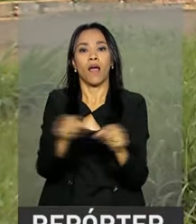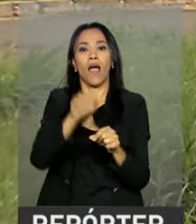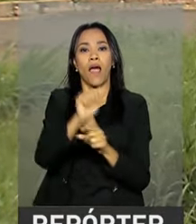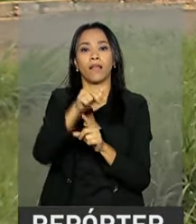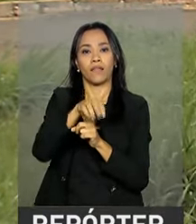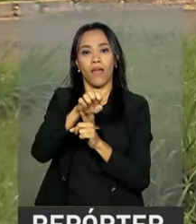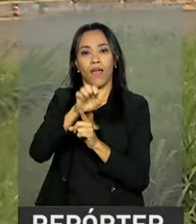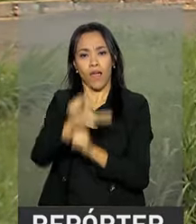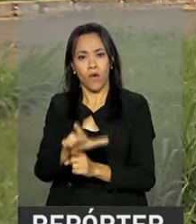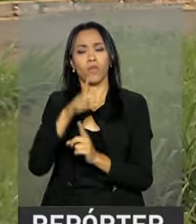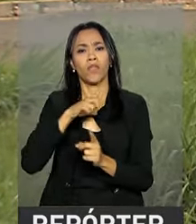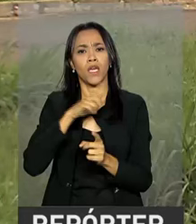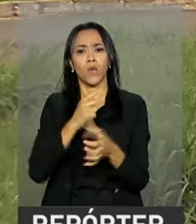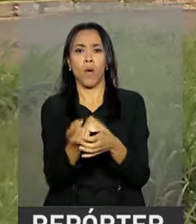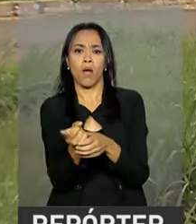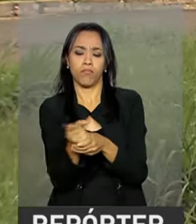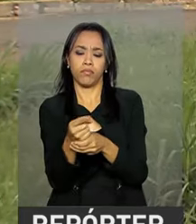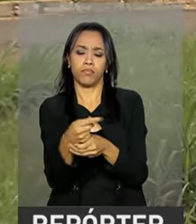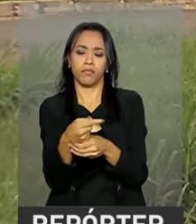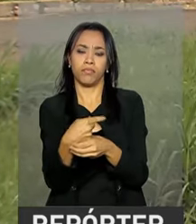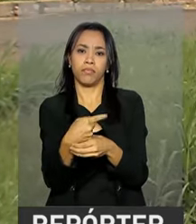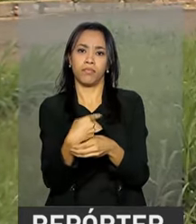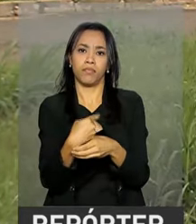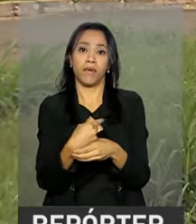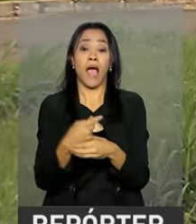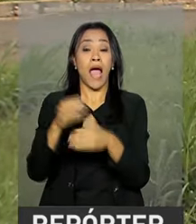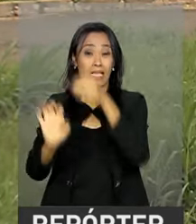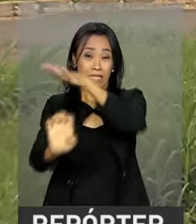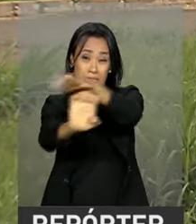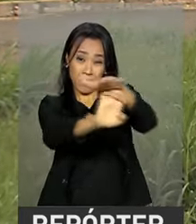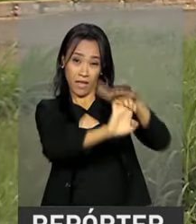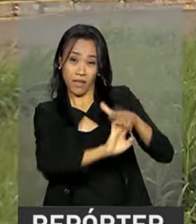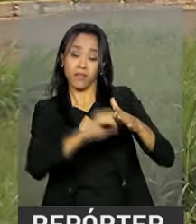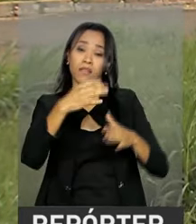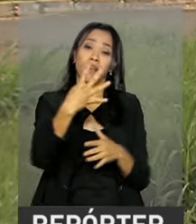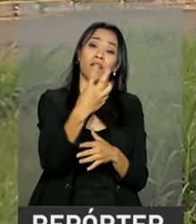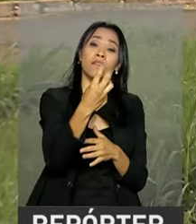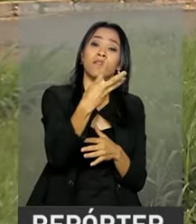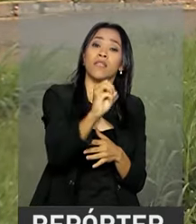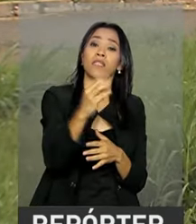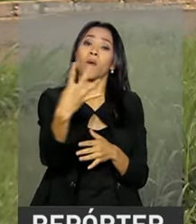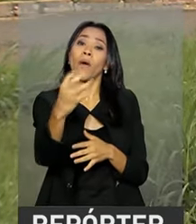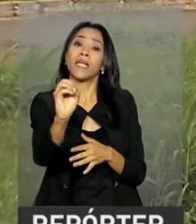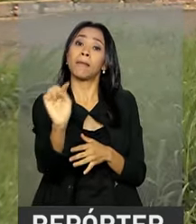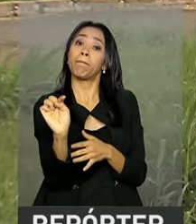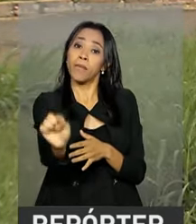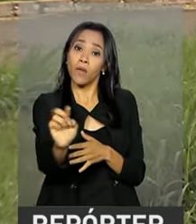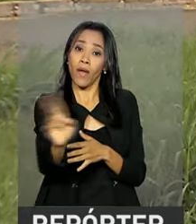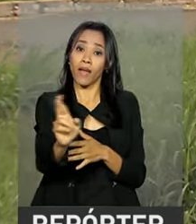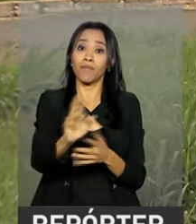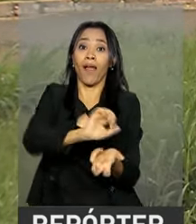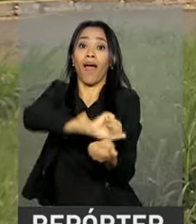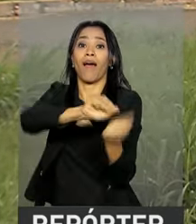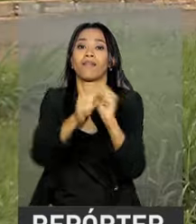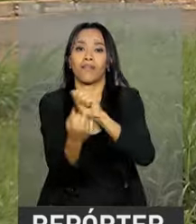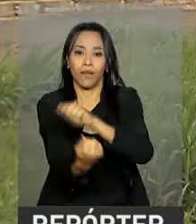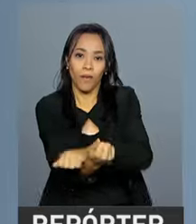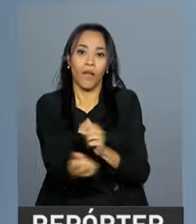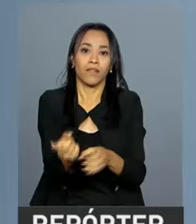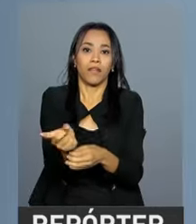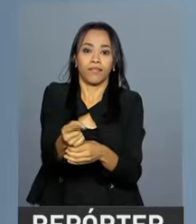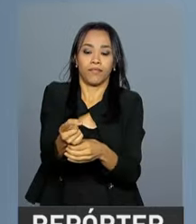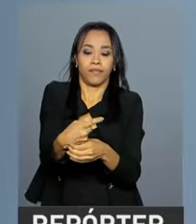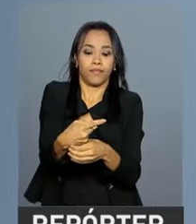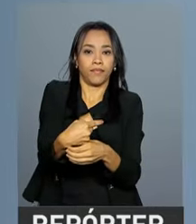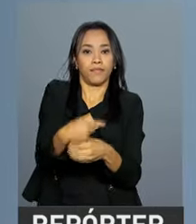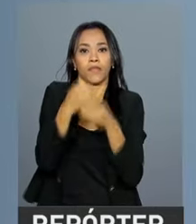medidor especial as empresas gastavam entre 30 e r 40.000 só para adequar o sistema de medição